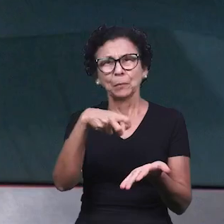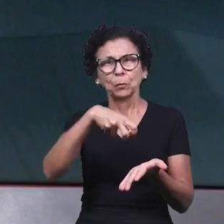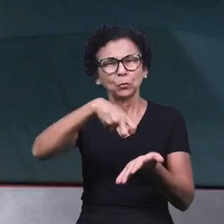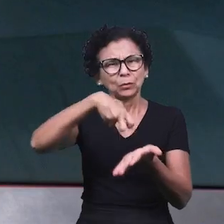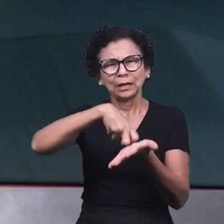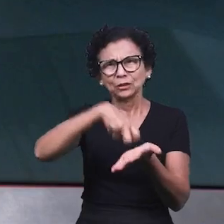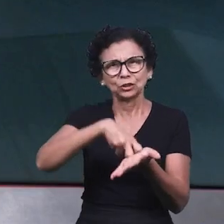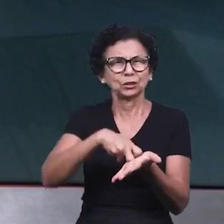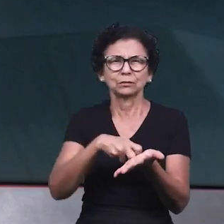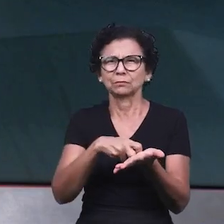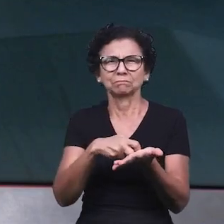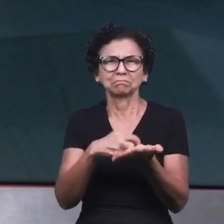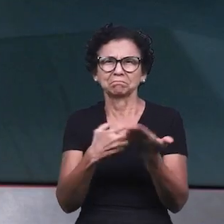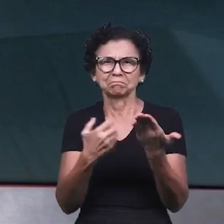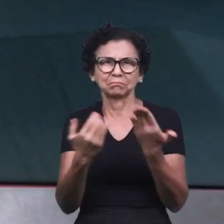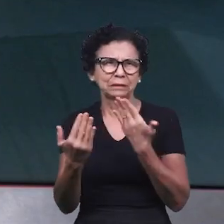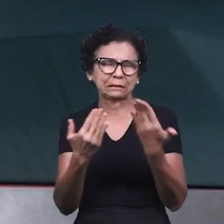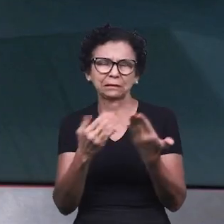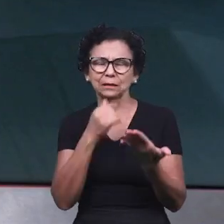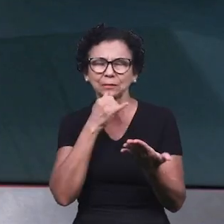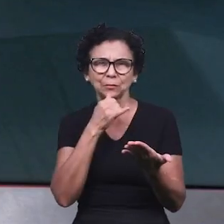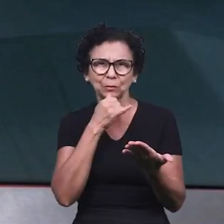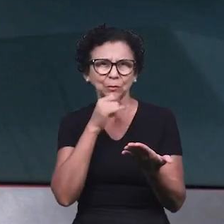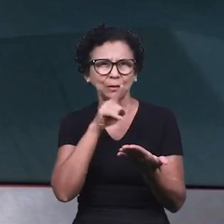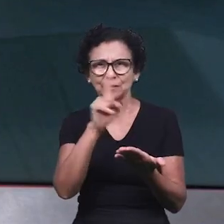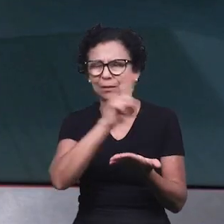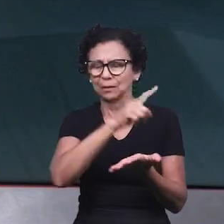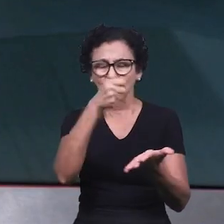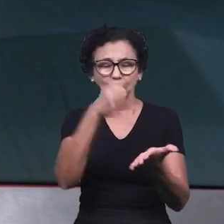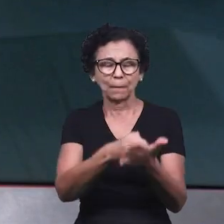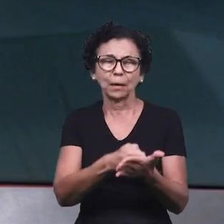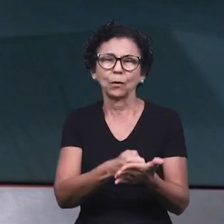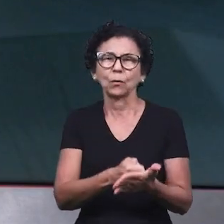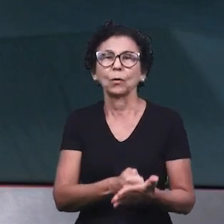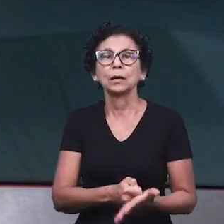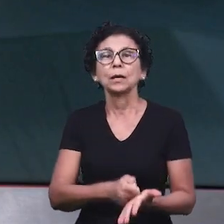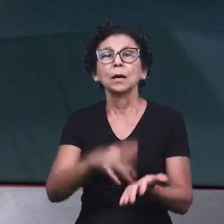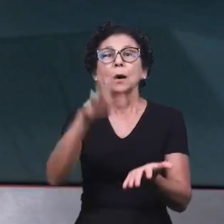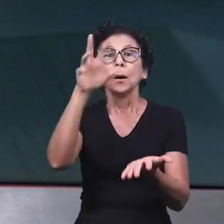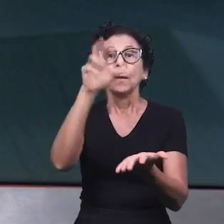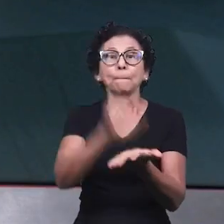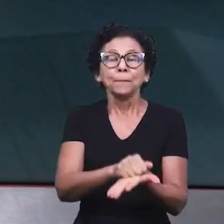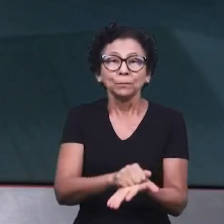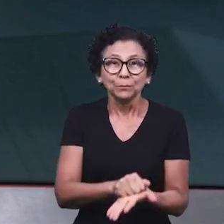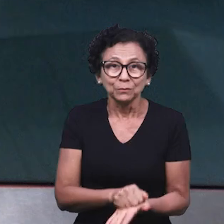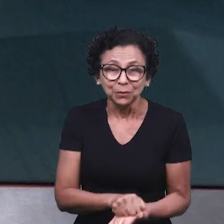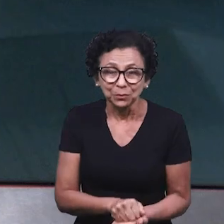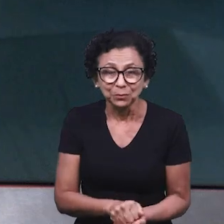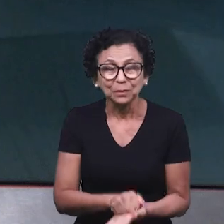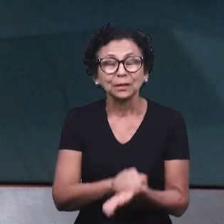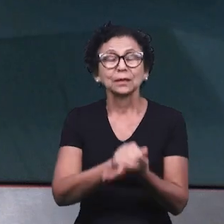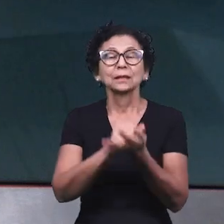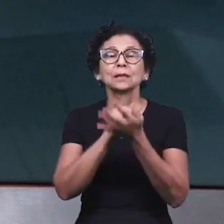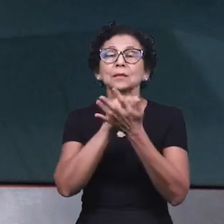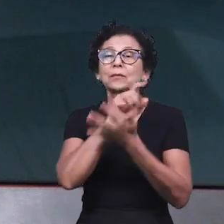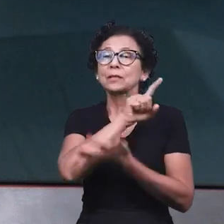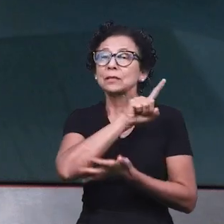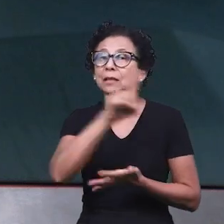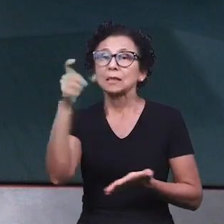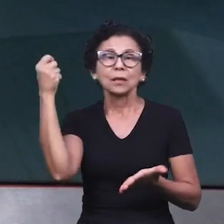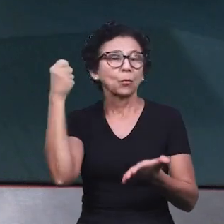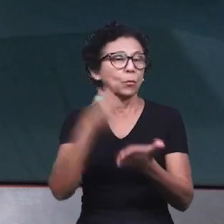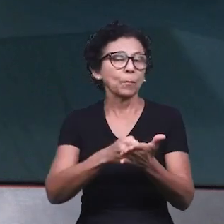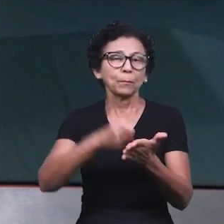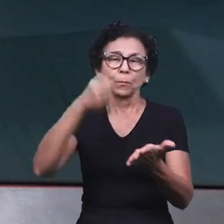Além disso, coloca-se também uma multa, porque você descumpriu aquilo que